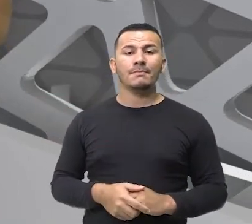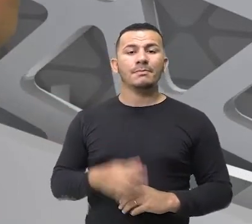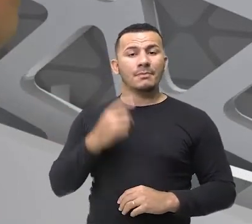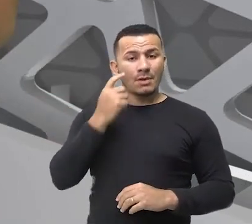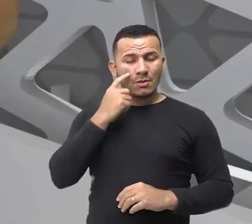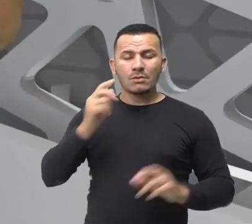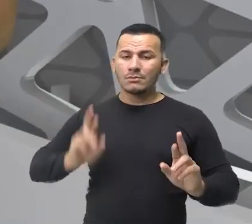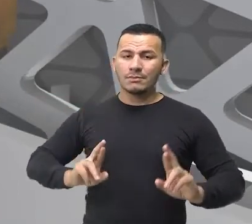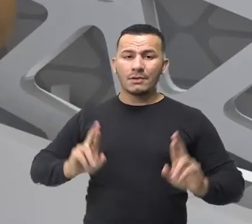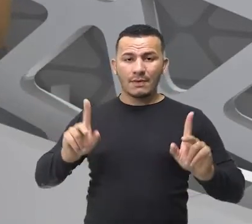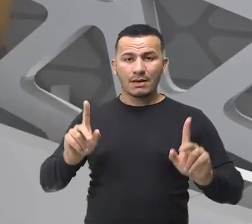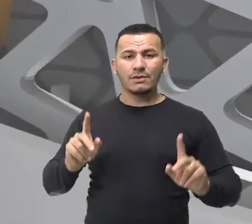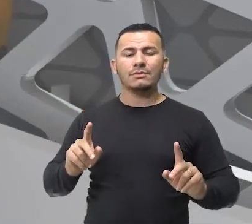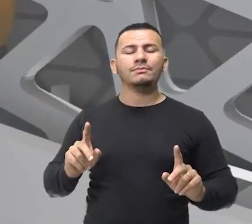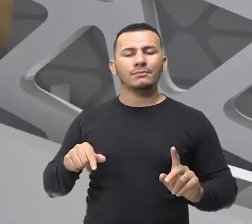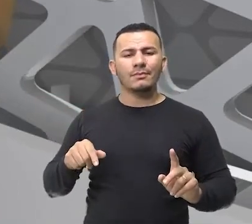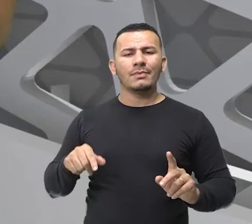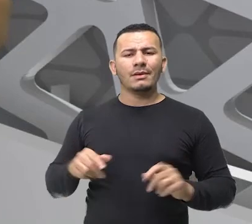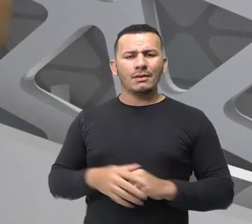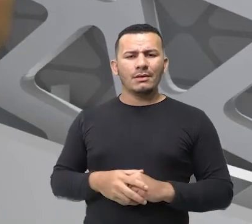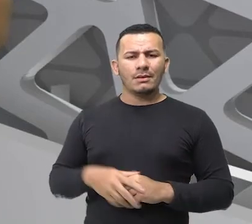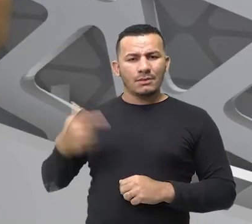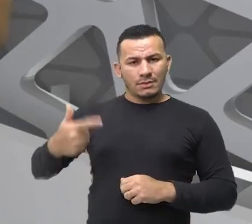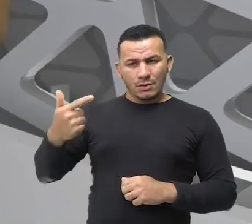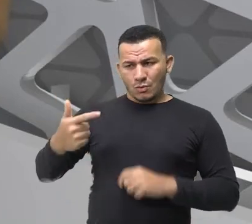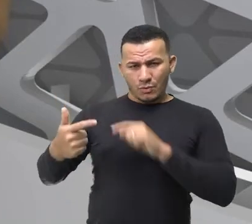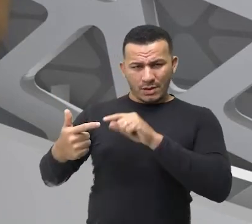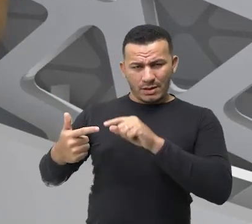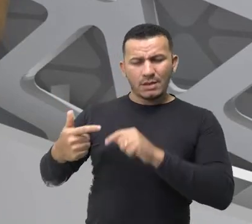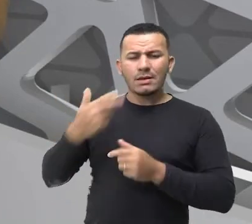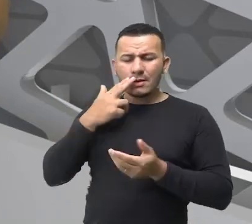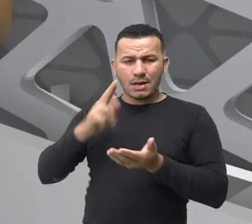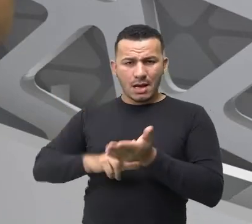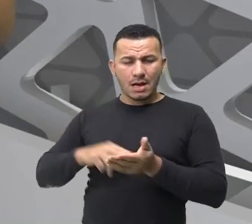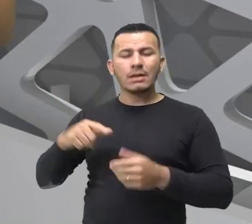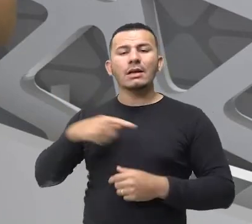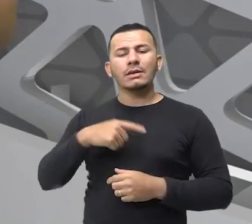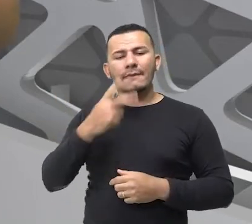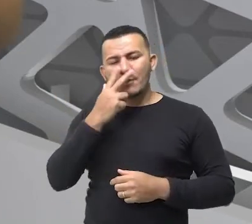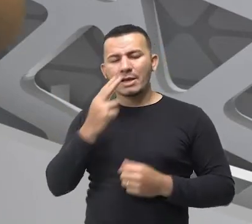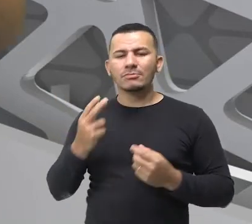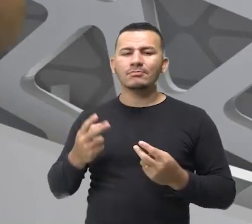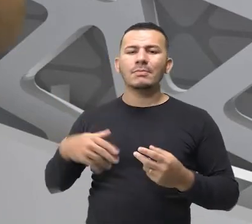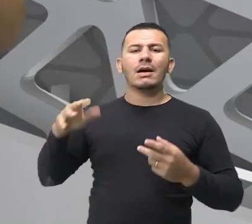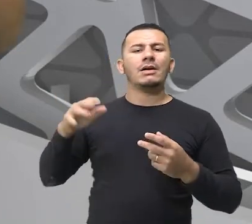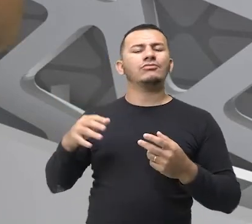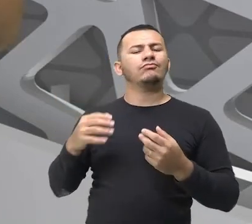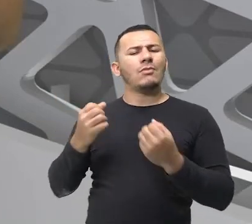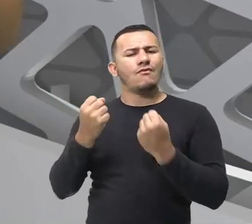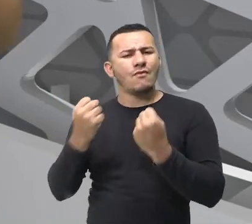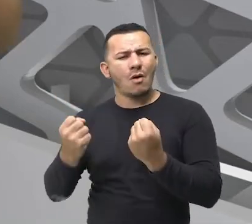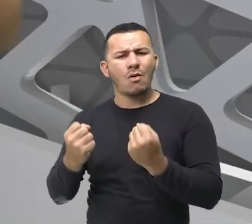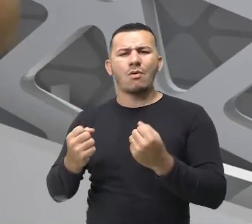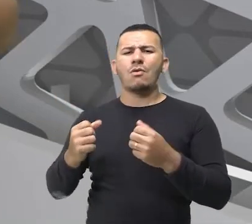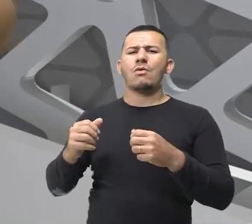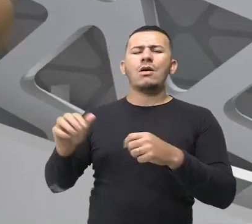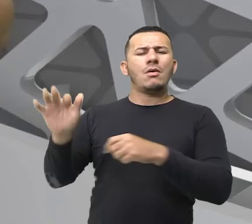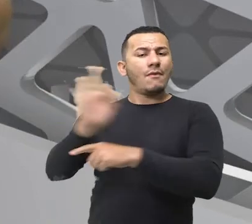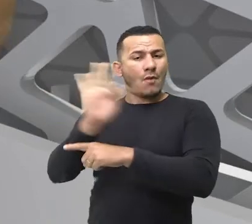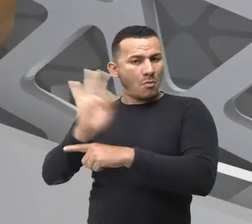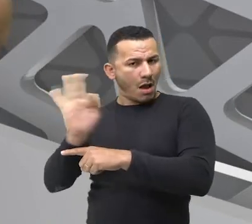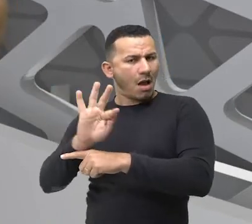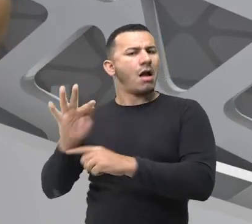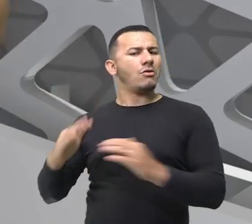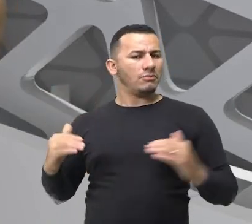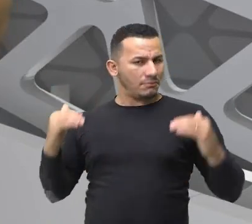observa em que a nossa carta essa esta segunda ela tem uma linguagem mas forte ou seja uma linguagem mais